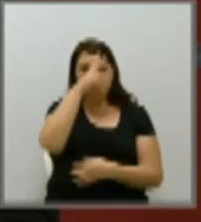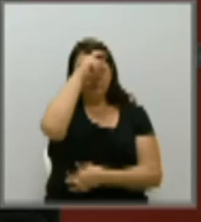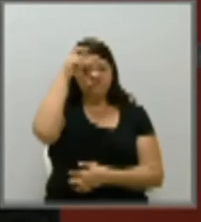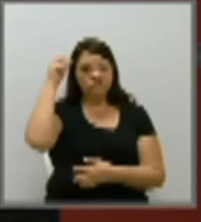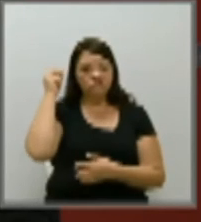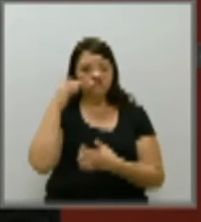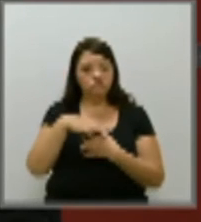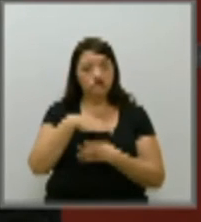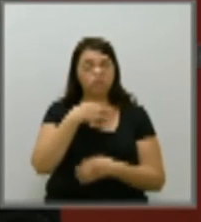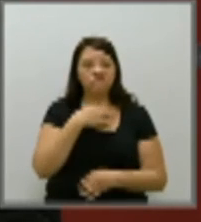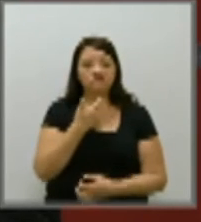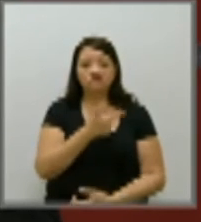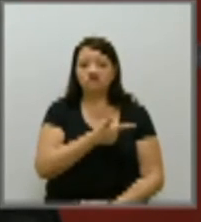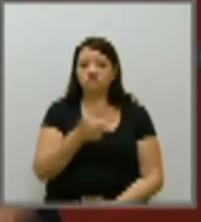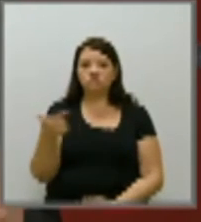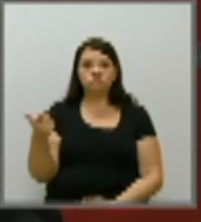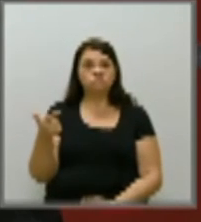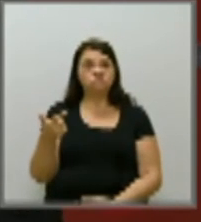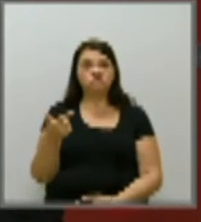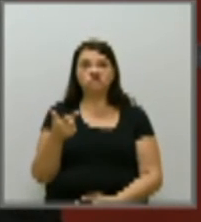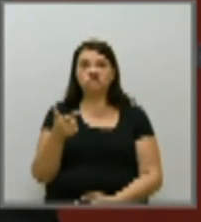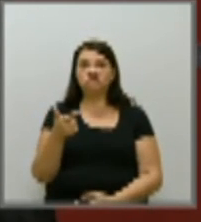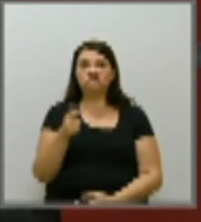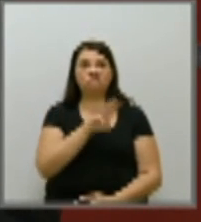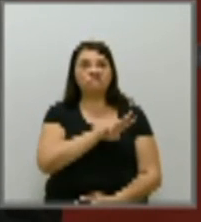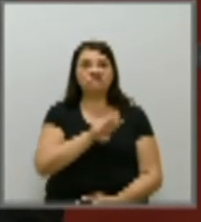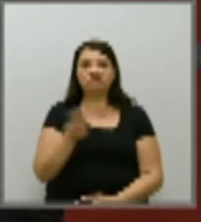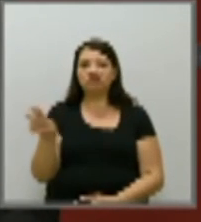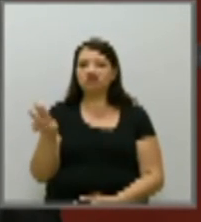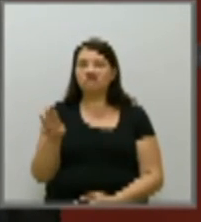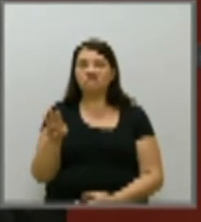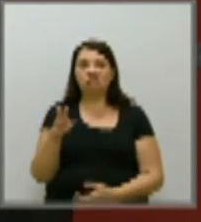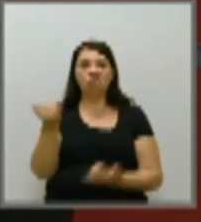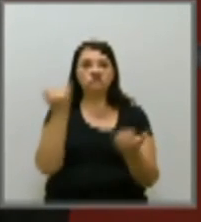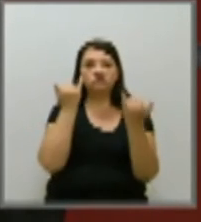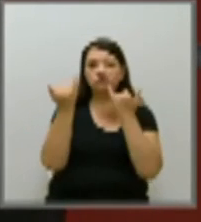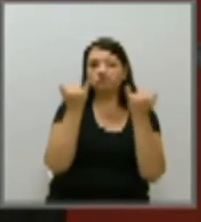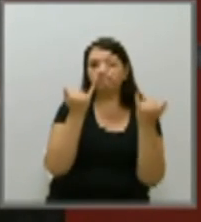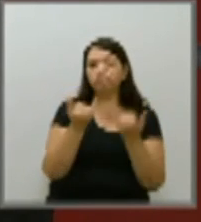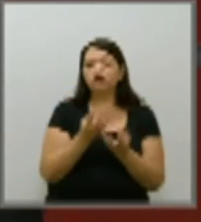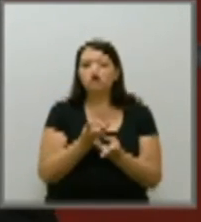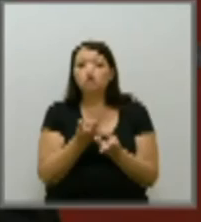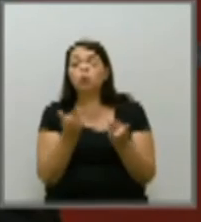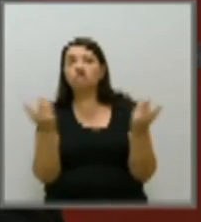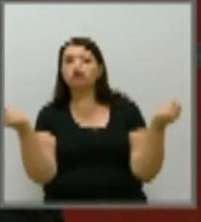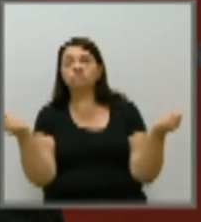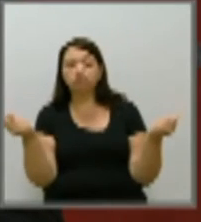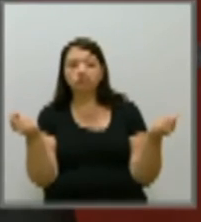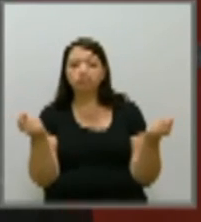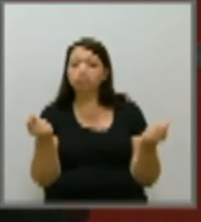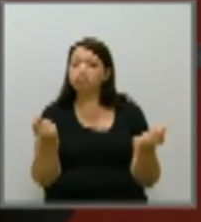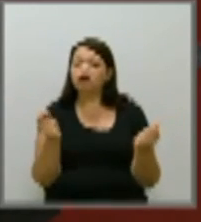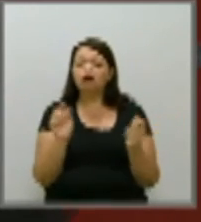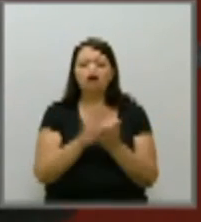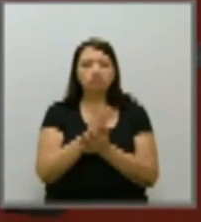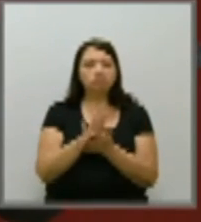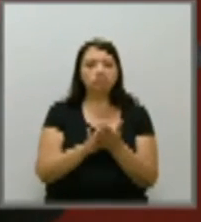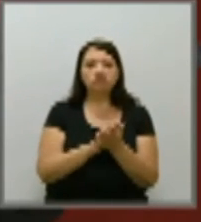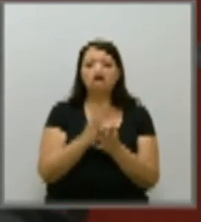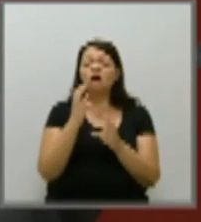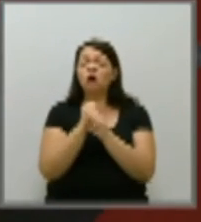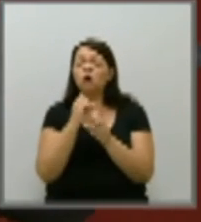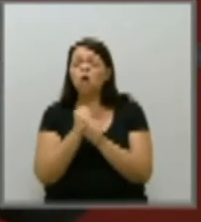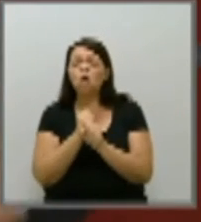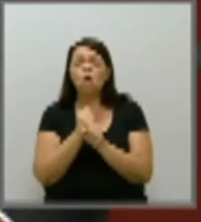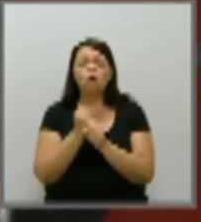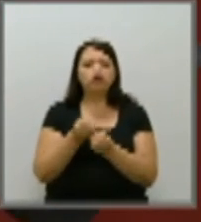não havia um portal transparência com as informações, com a quantidade e a qualidade que se tem hoje, com as contas, com as